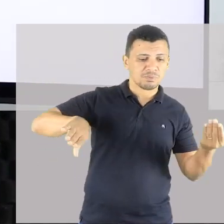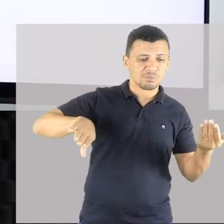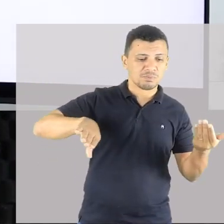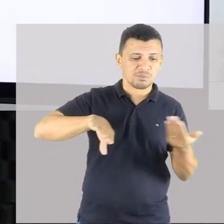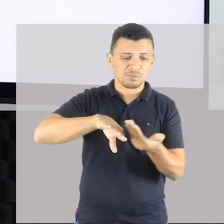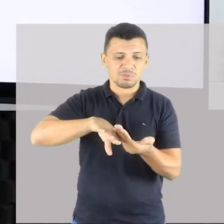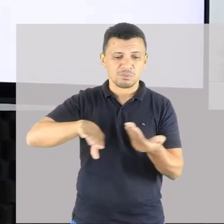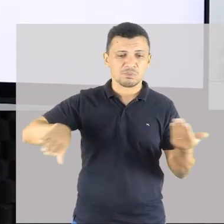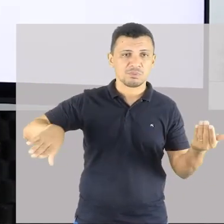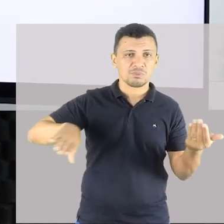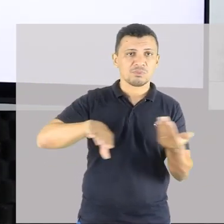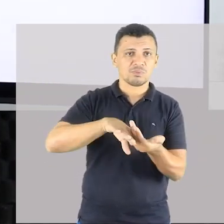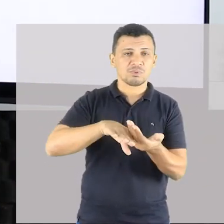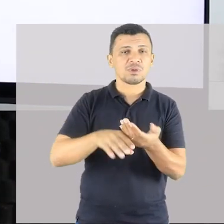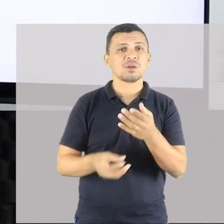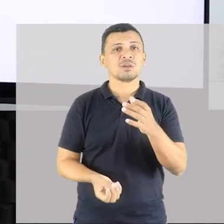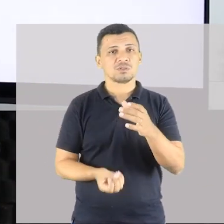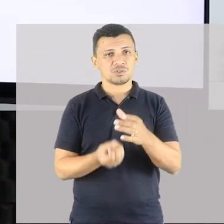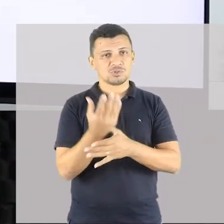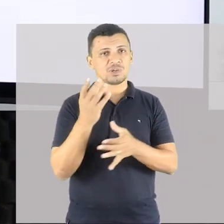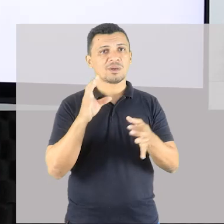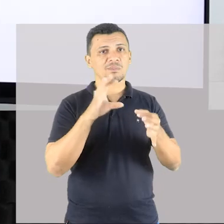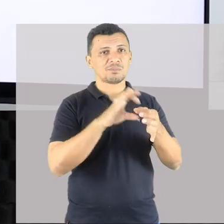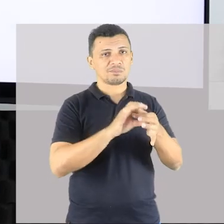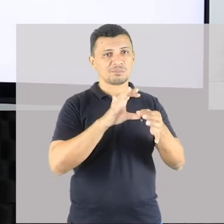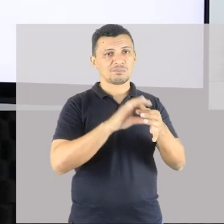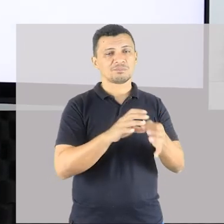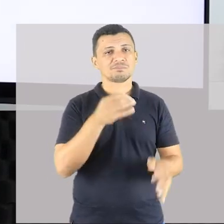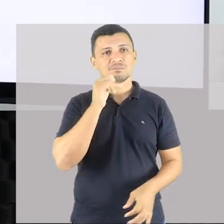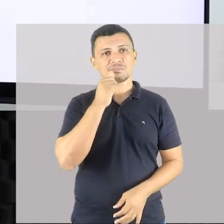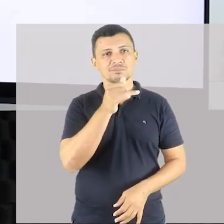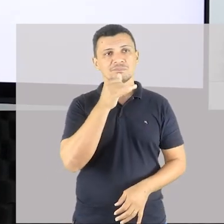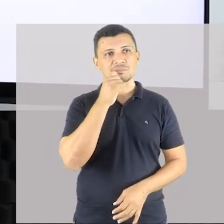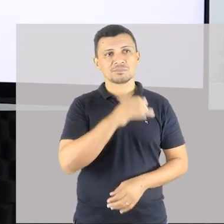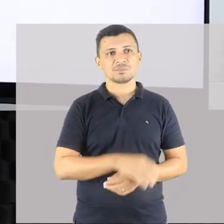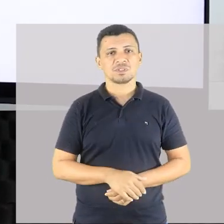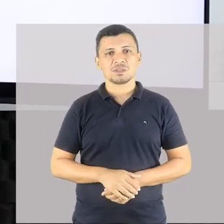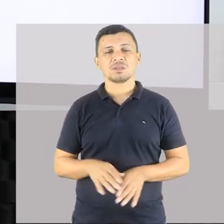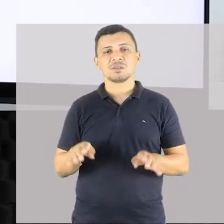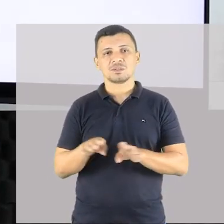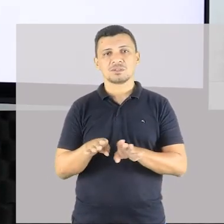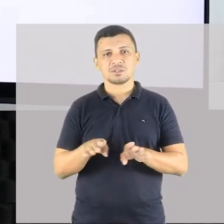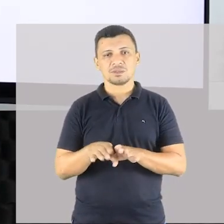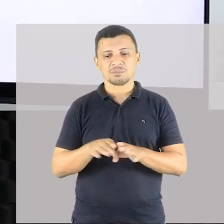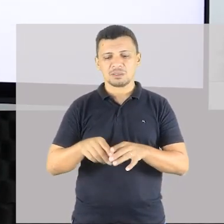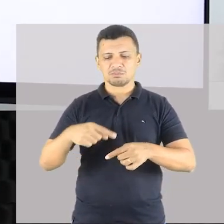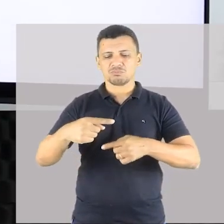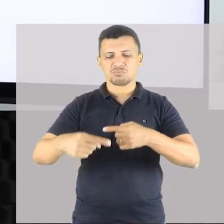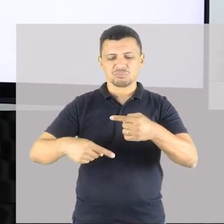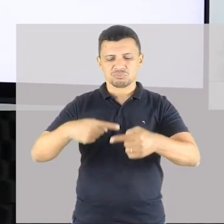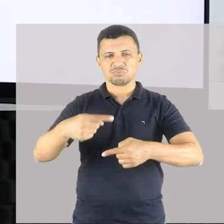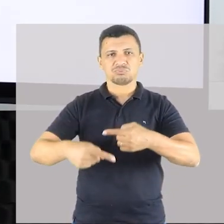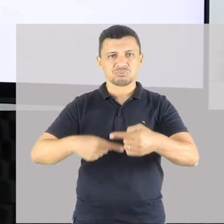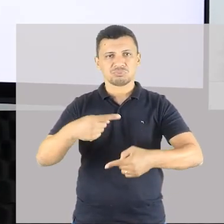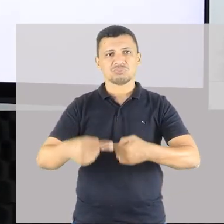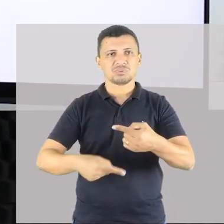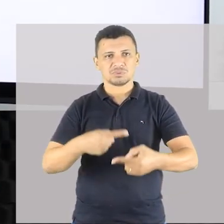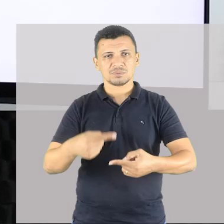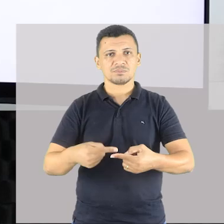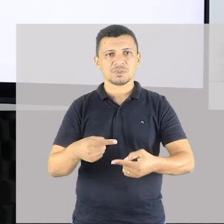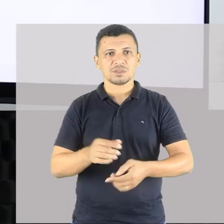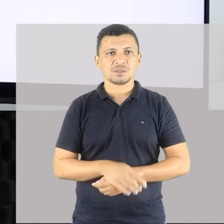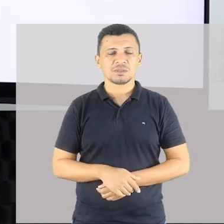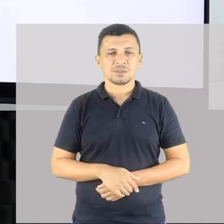corrente elétrica. Deixa o ímã aqui, ó, e gira só a espira, gera corrente elétrica. Para gerar